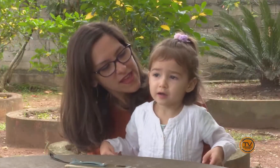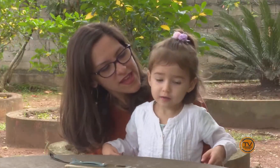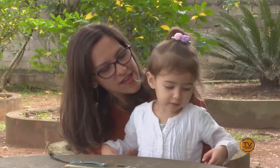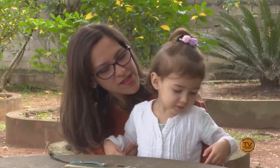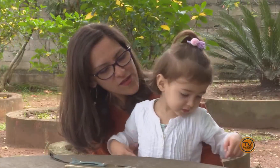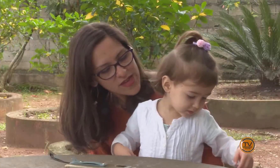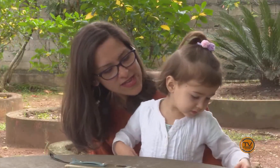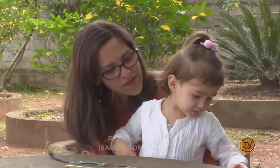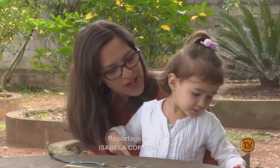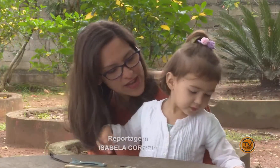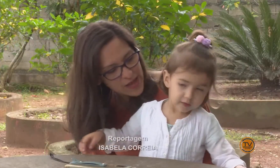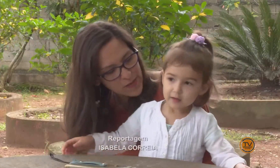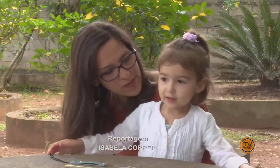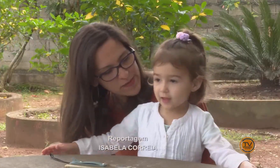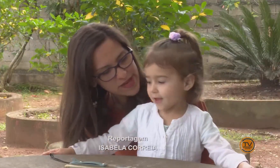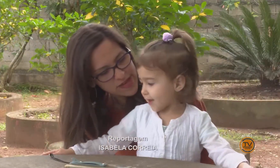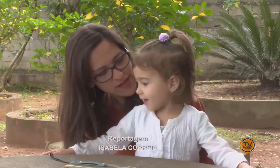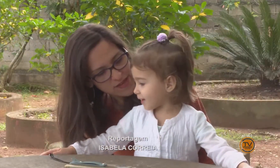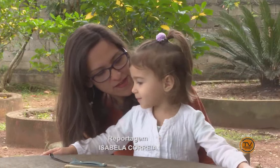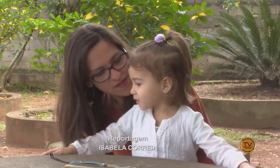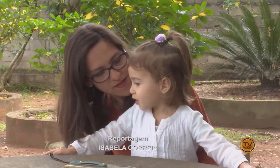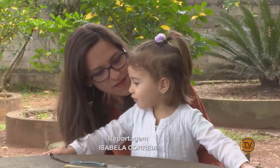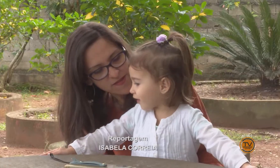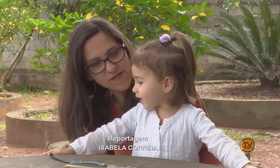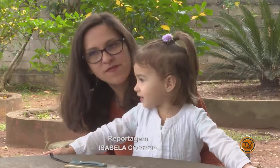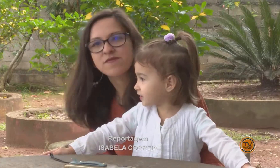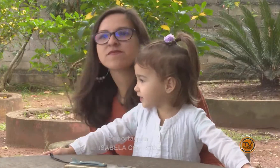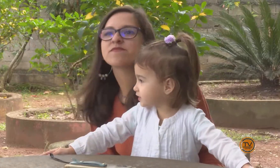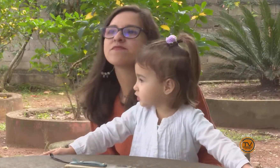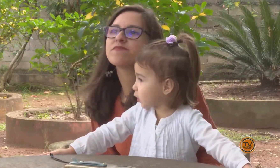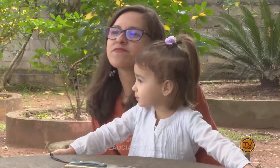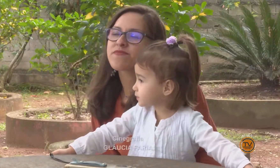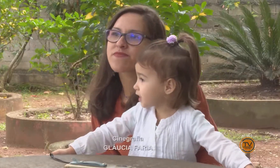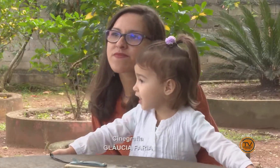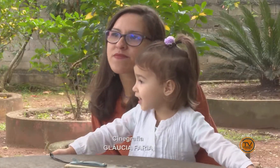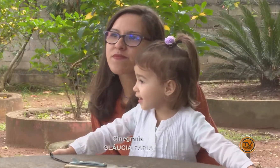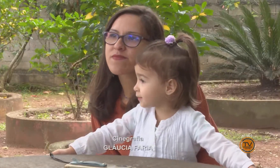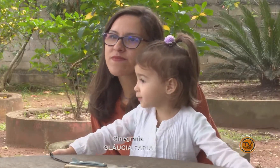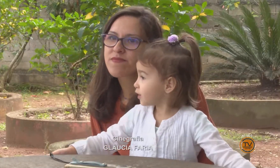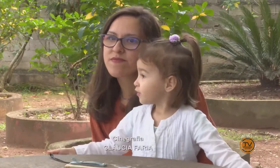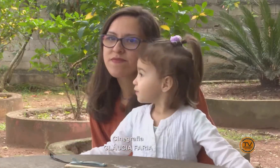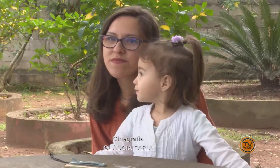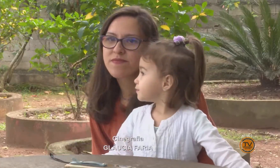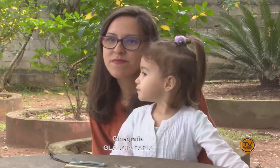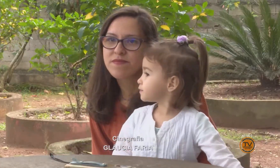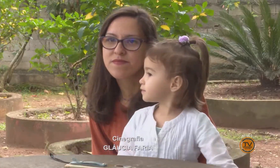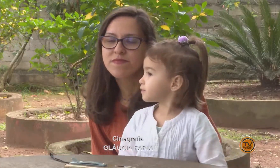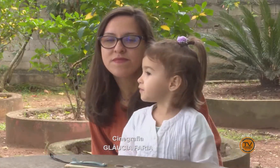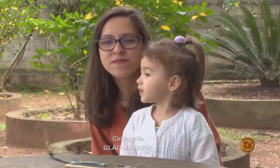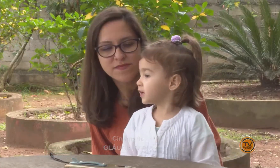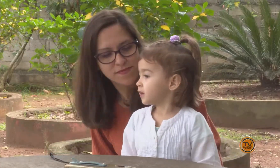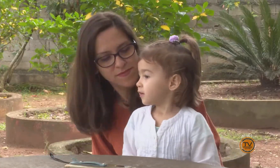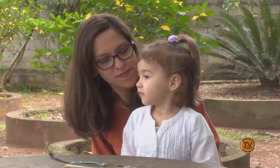também. E o que você falaria para a mamãe? Falaria assim, ó.